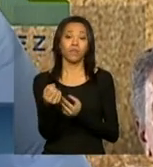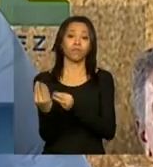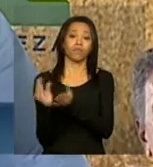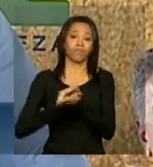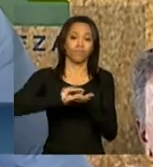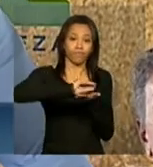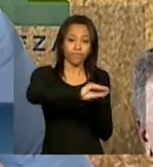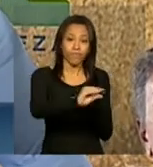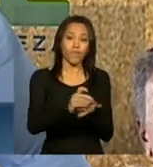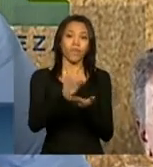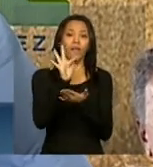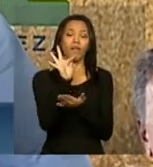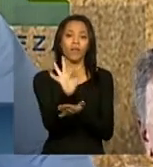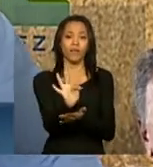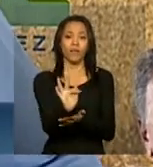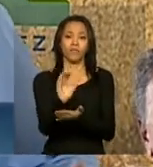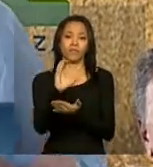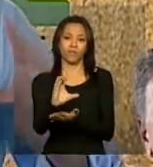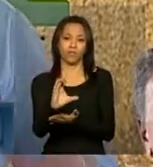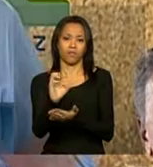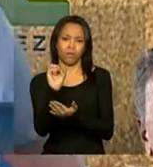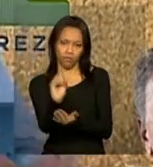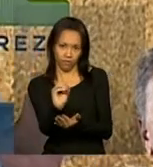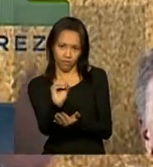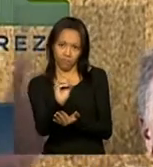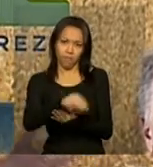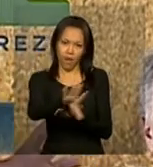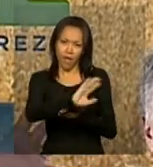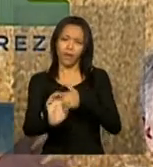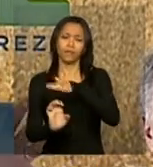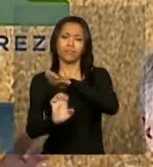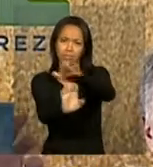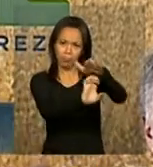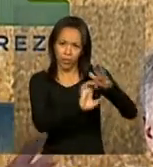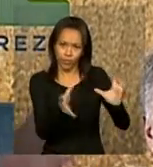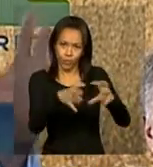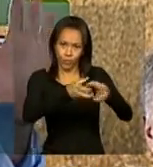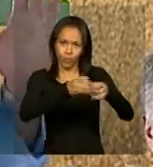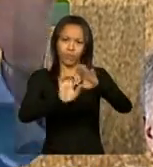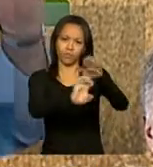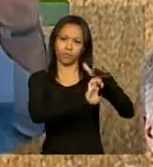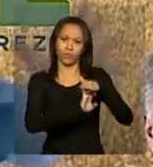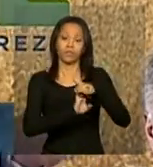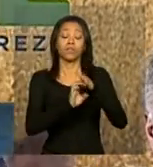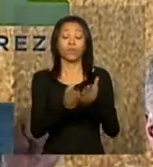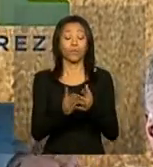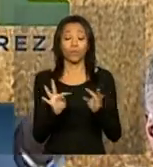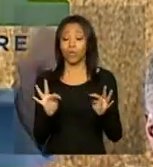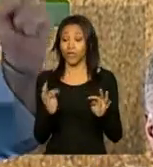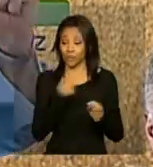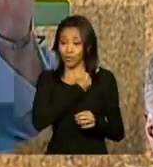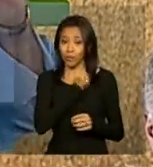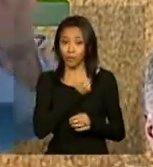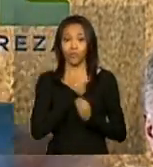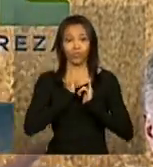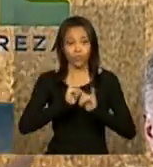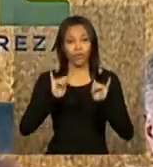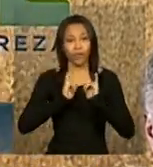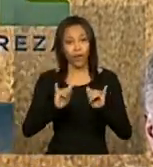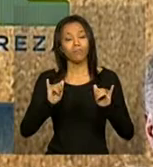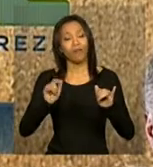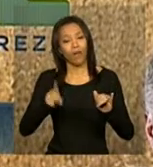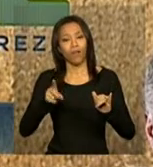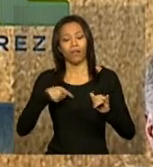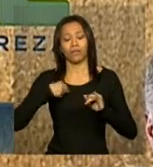o FCO Empresarial. Todos esses números, senhora presidente, é uma